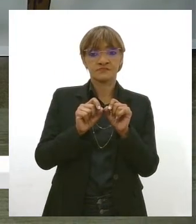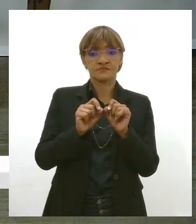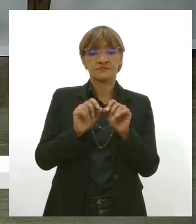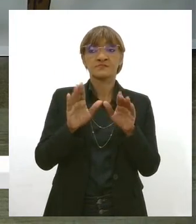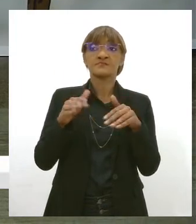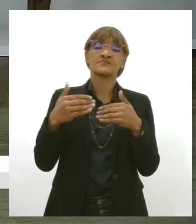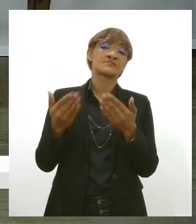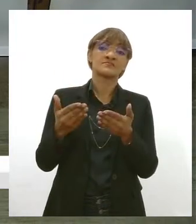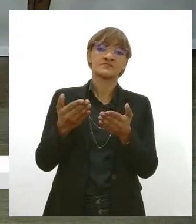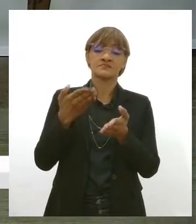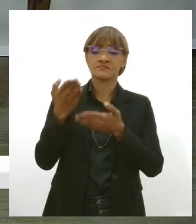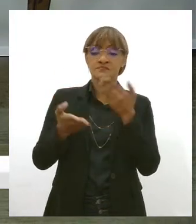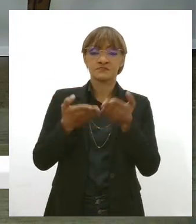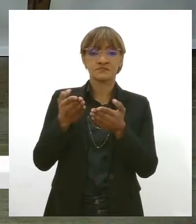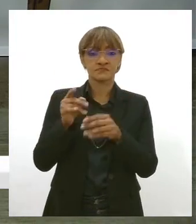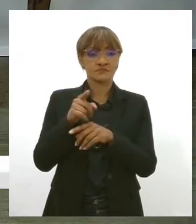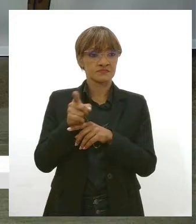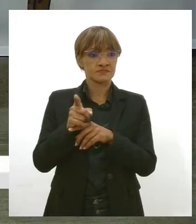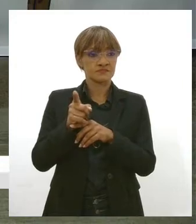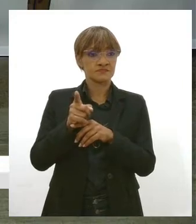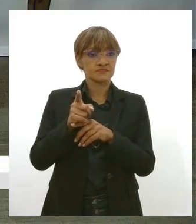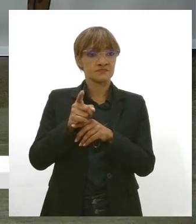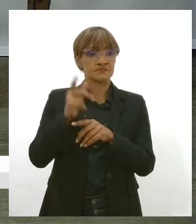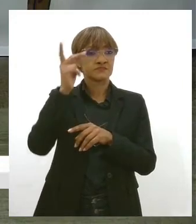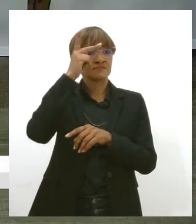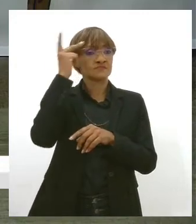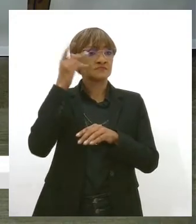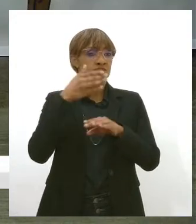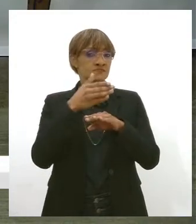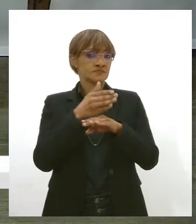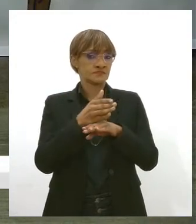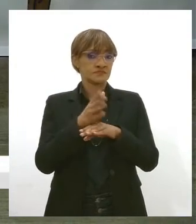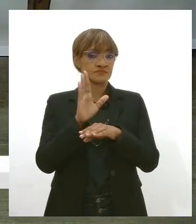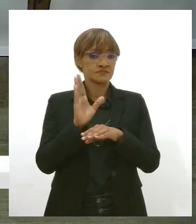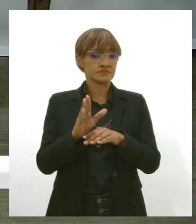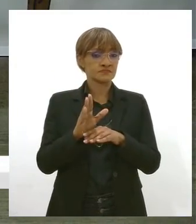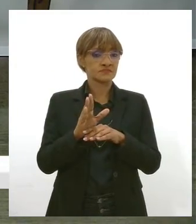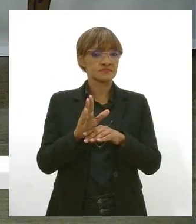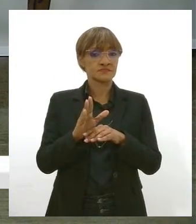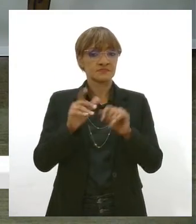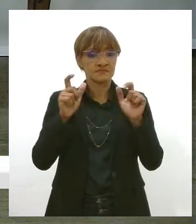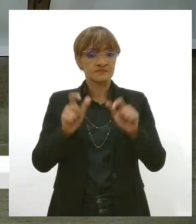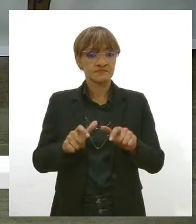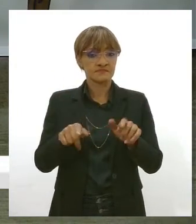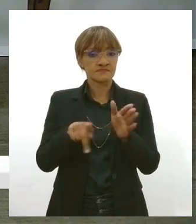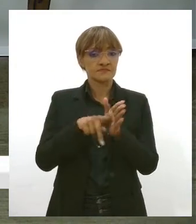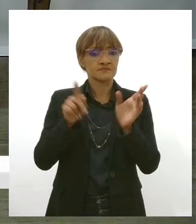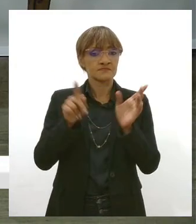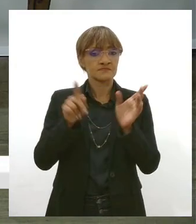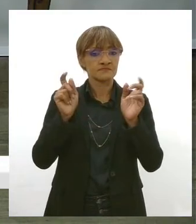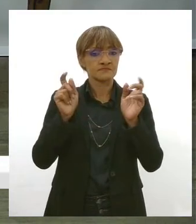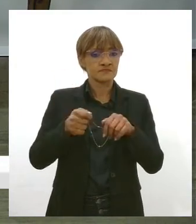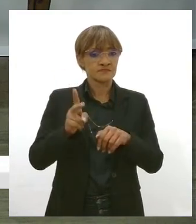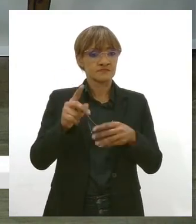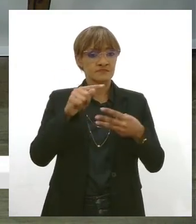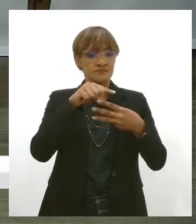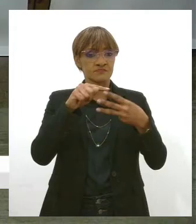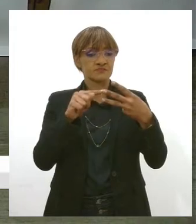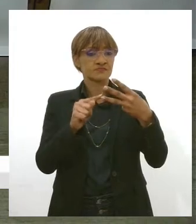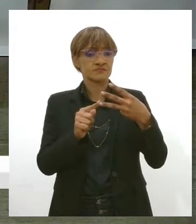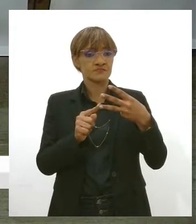quando a pessoa é encaminhada para o CAISME, ela consegue fazer até o final? São dos três eixos que você tinha